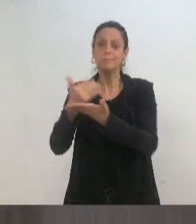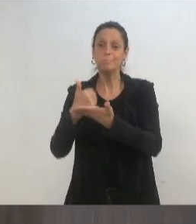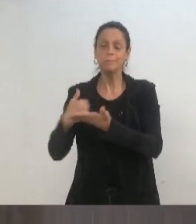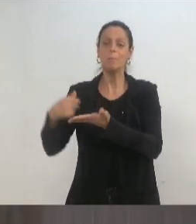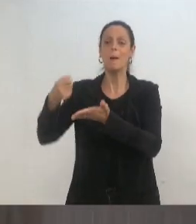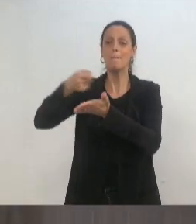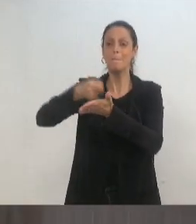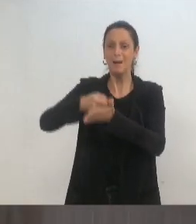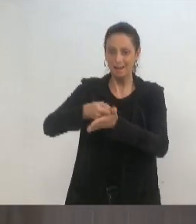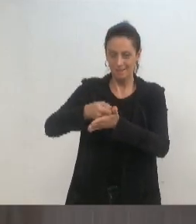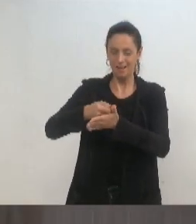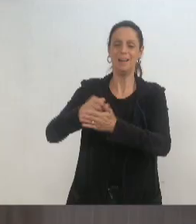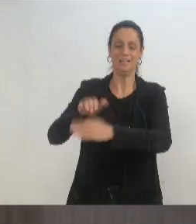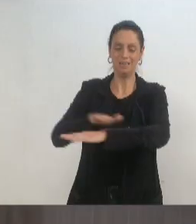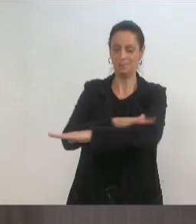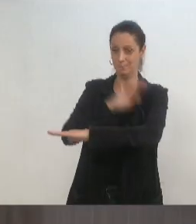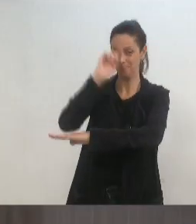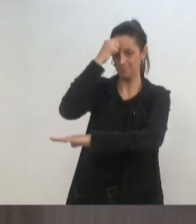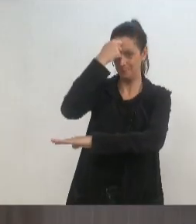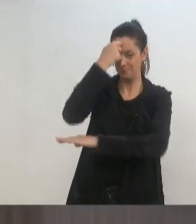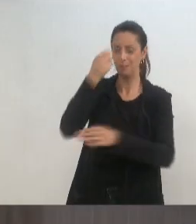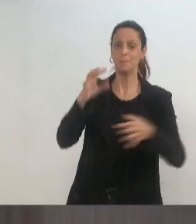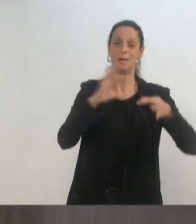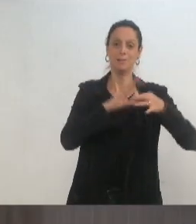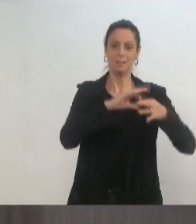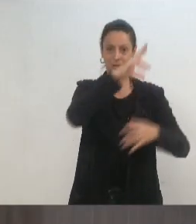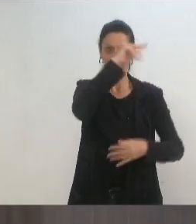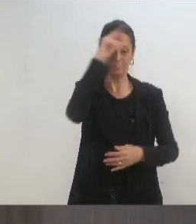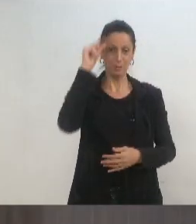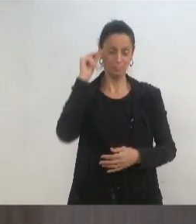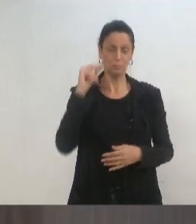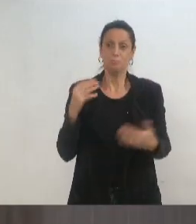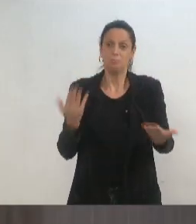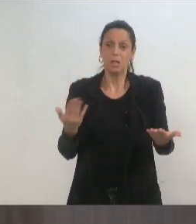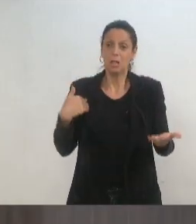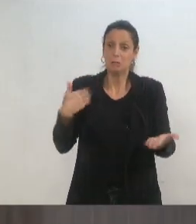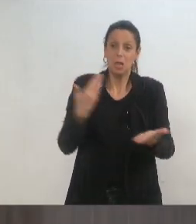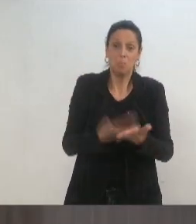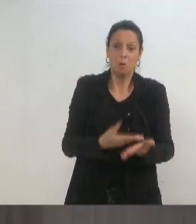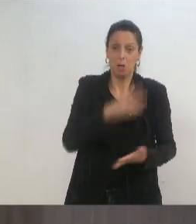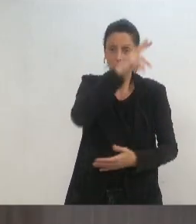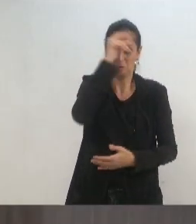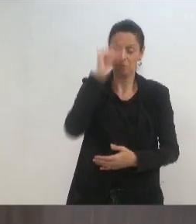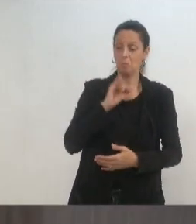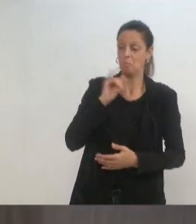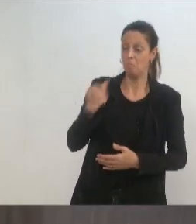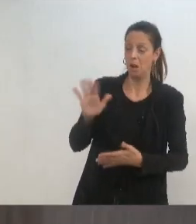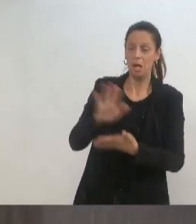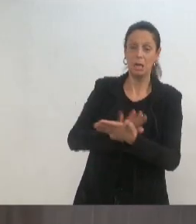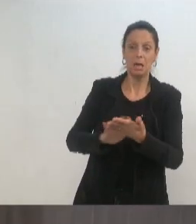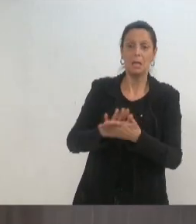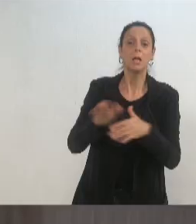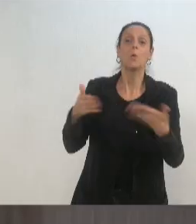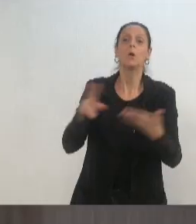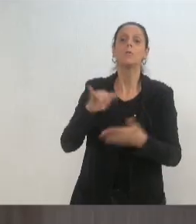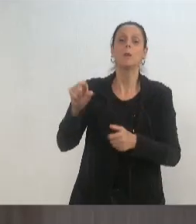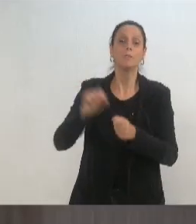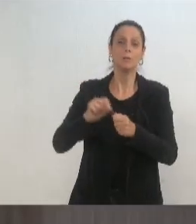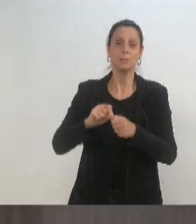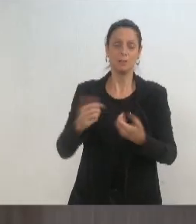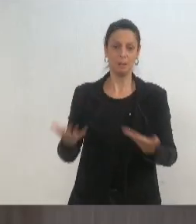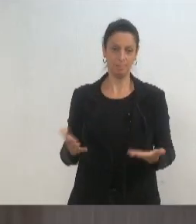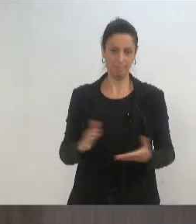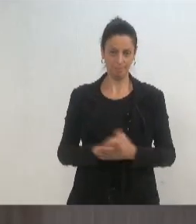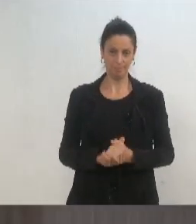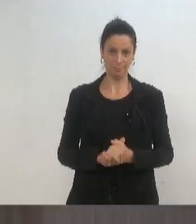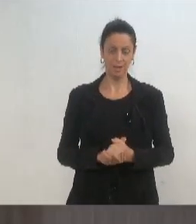bem do sistema de mutirão, disse que é um caminho importante de parceria com a prefeitura, pagamos, está lá o 100% da nossa parte, da comissão da rua na conta, e agora a prefeitura